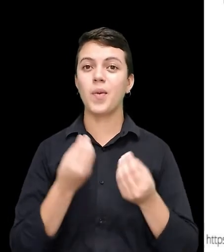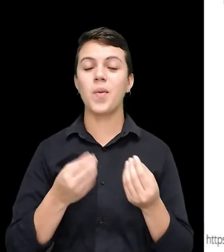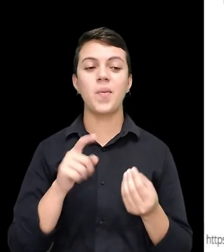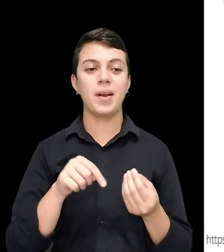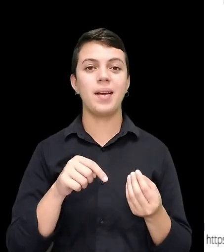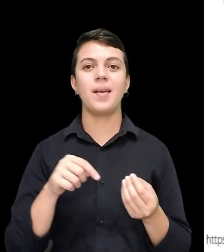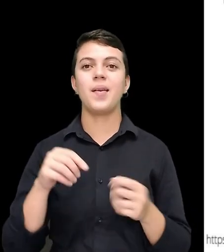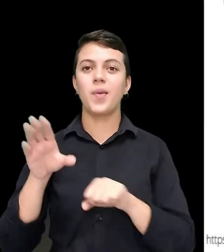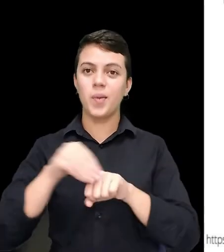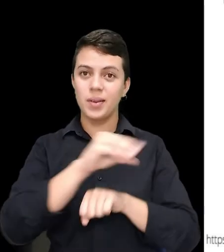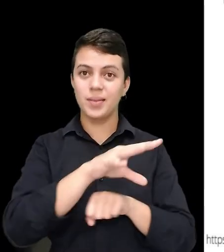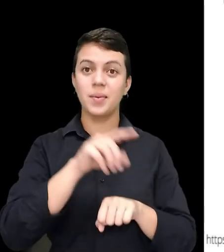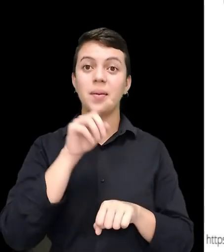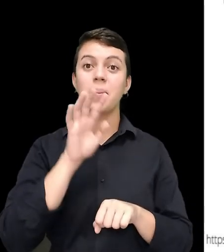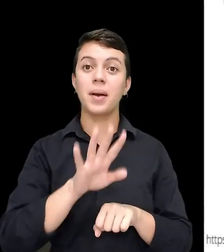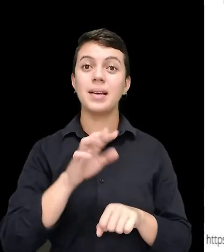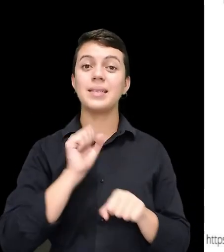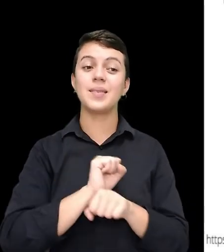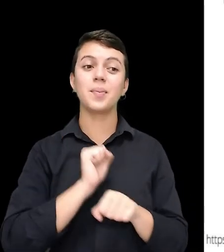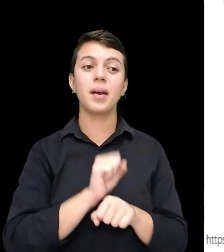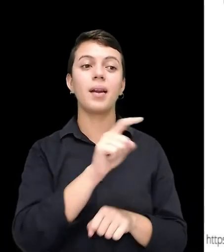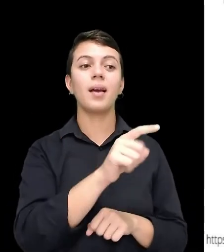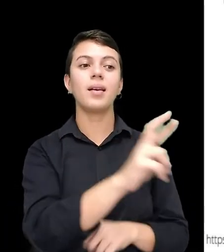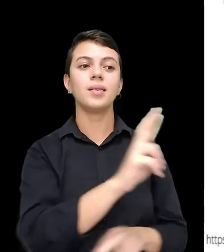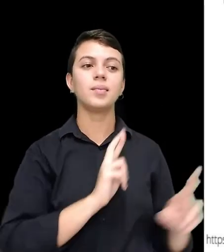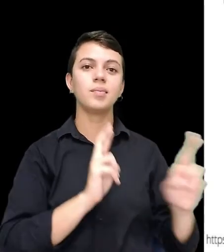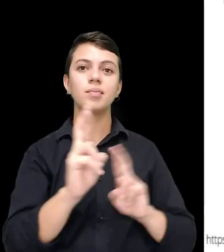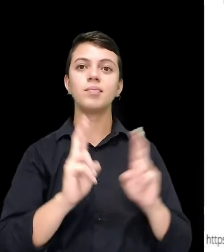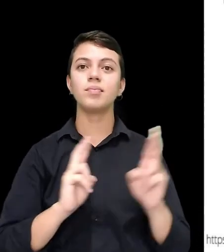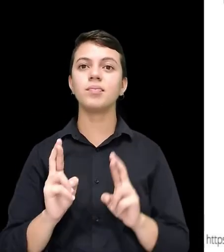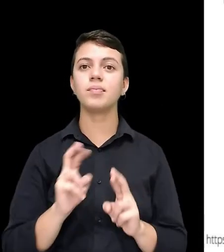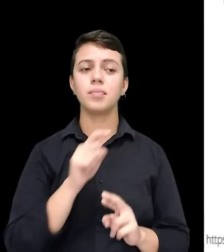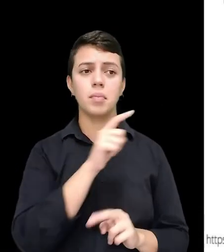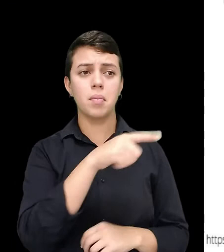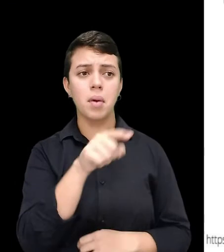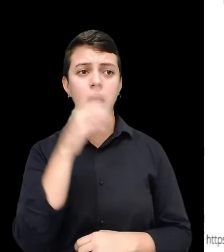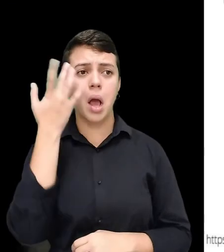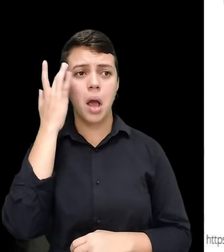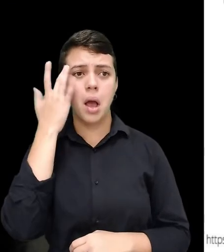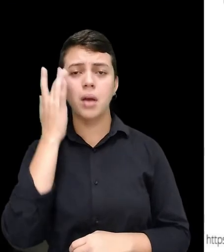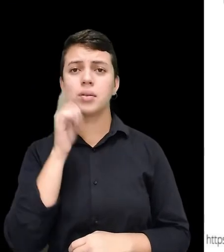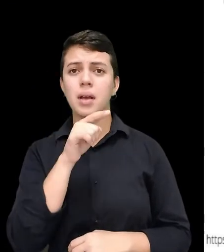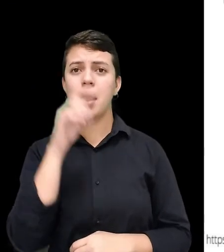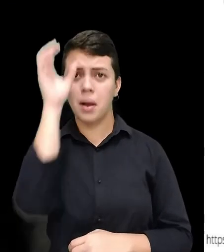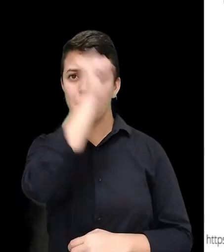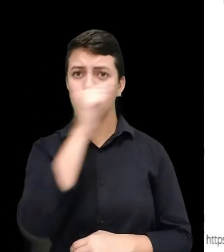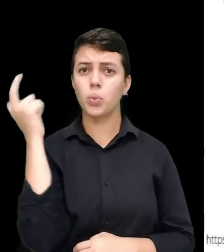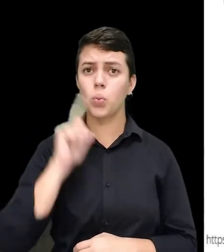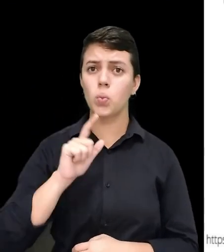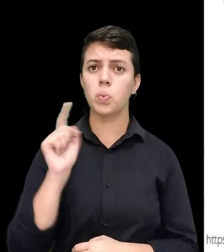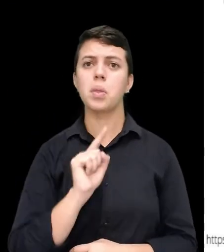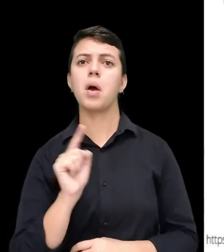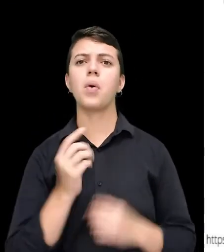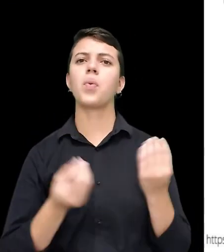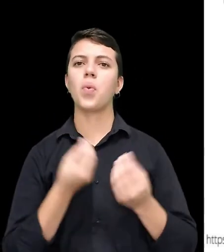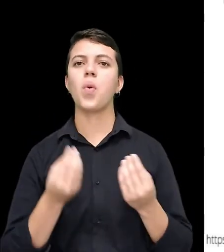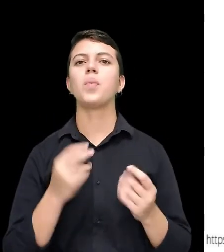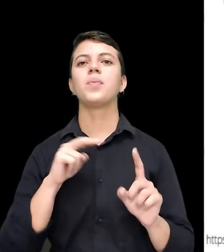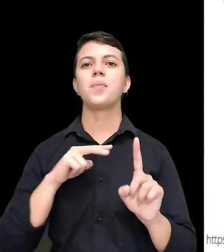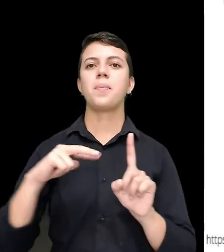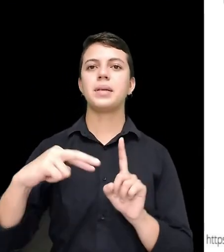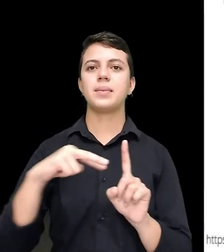de aprendizagem, né? Então, o aluno recebe e fixa aí essas informações numa